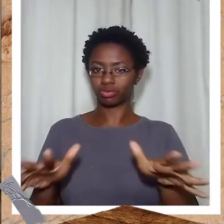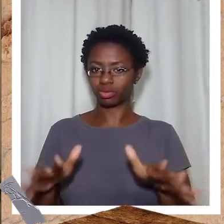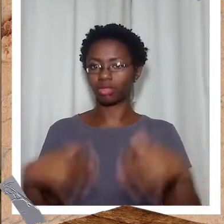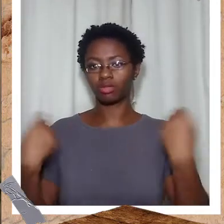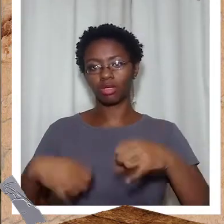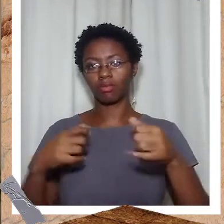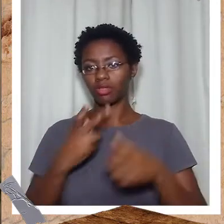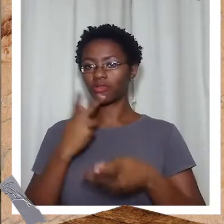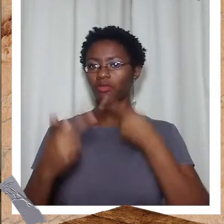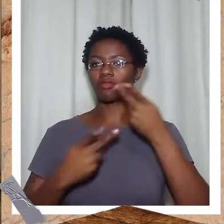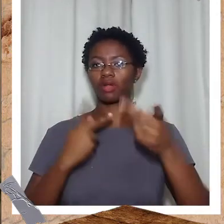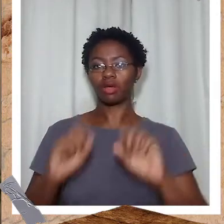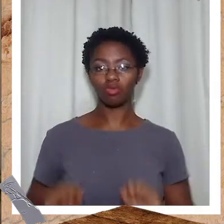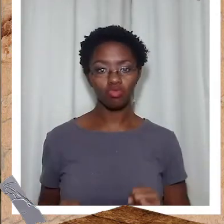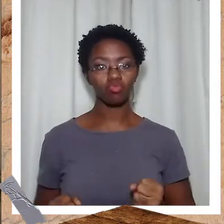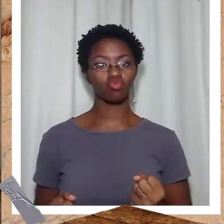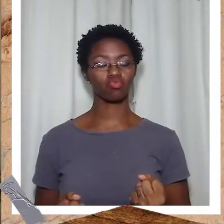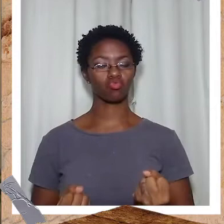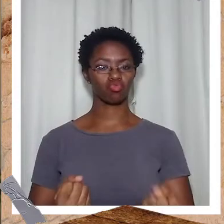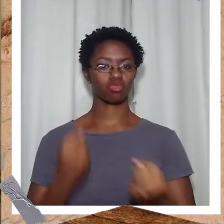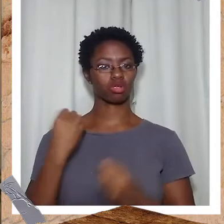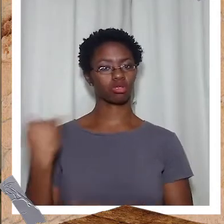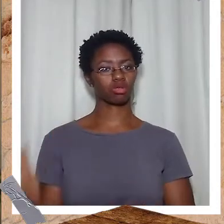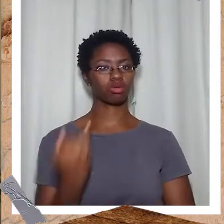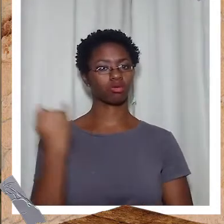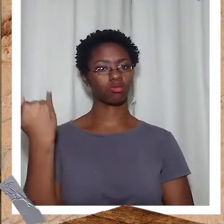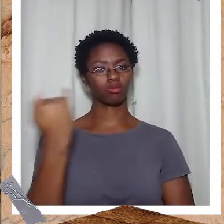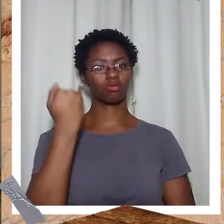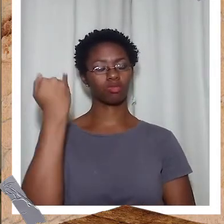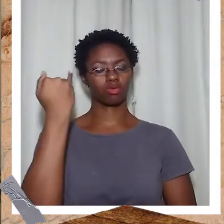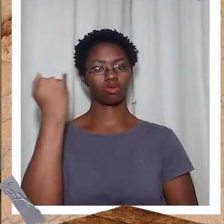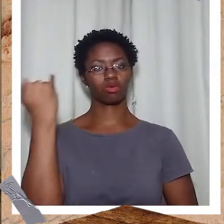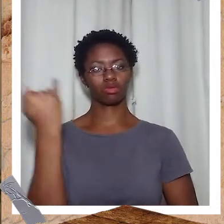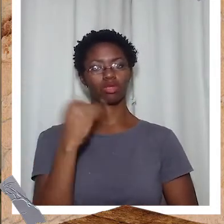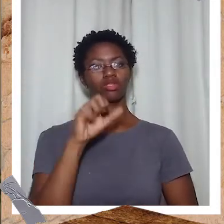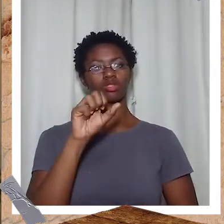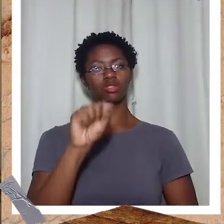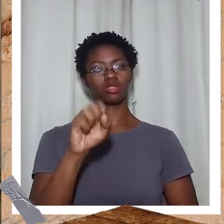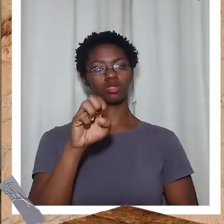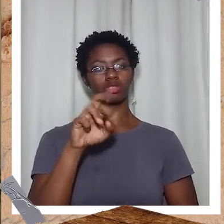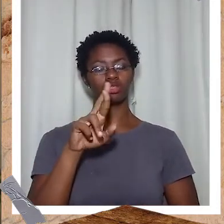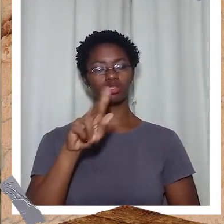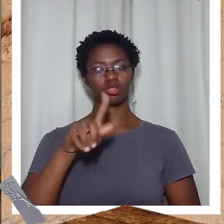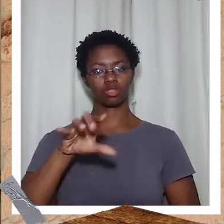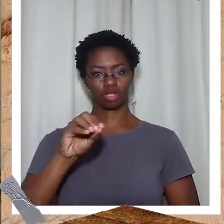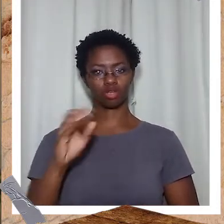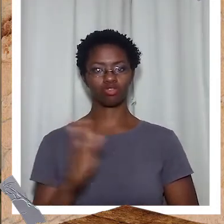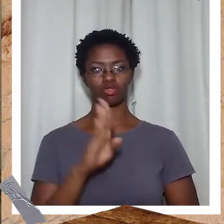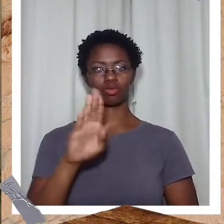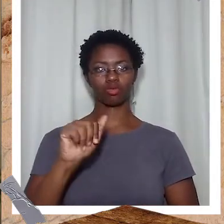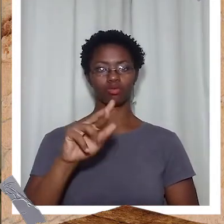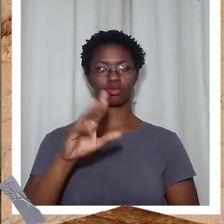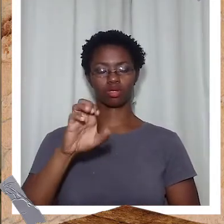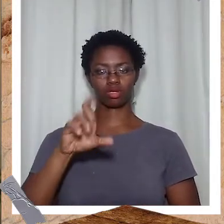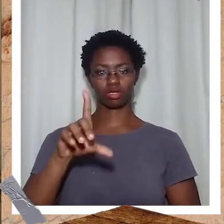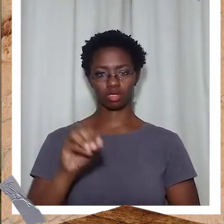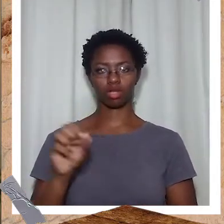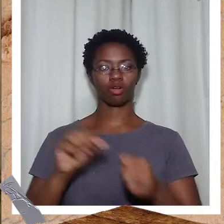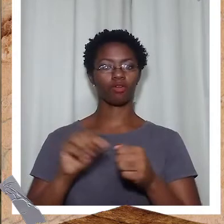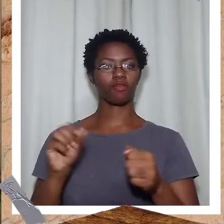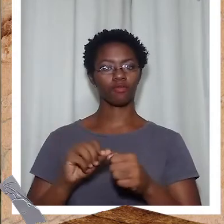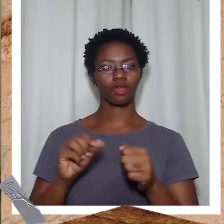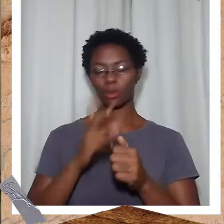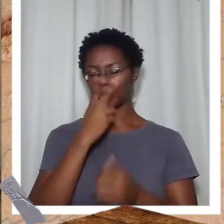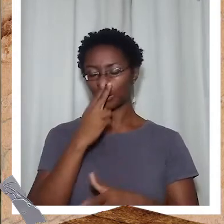preciso mencionar um esforço muito importante que o Sérgio Barcelos fez ao reunir